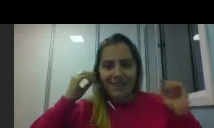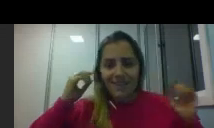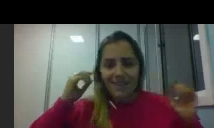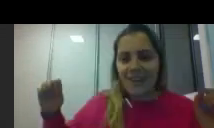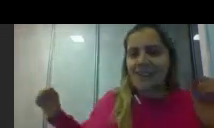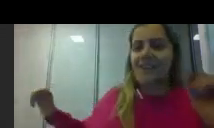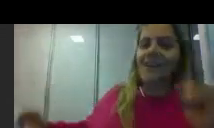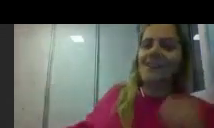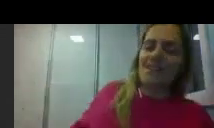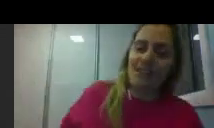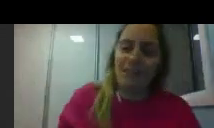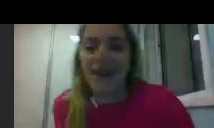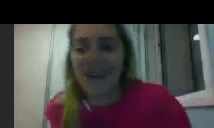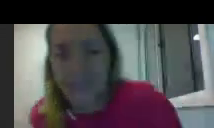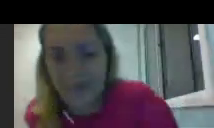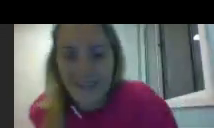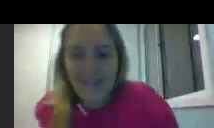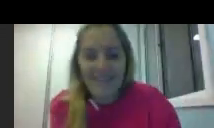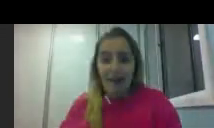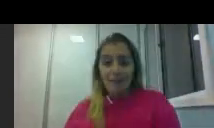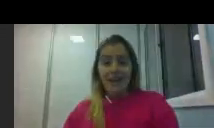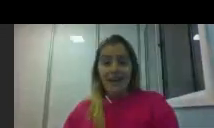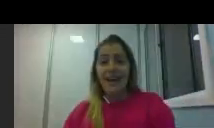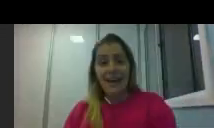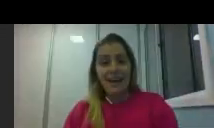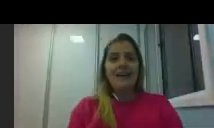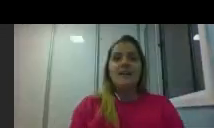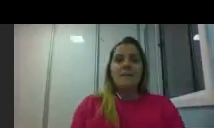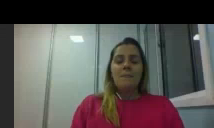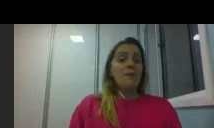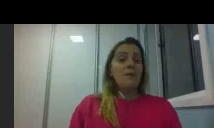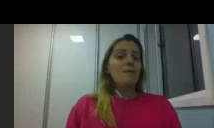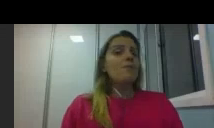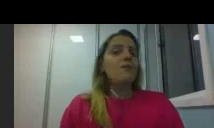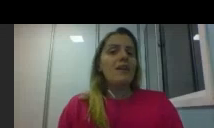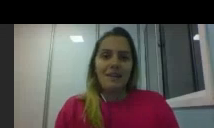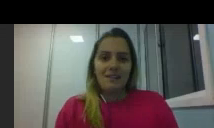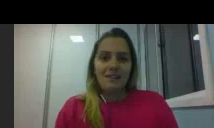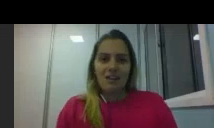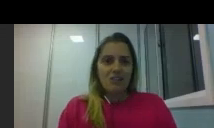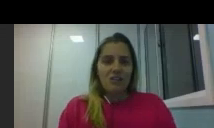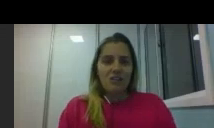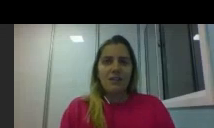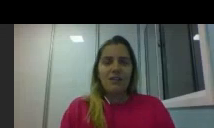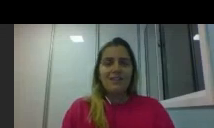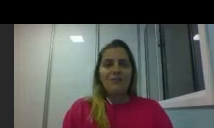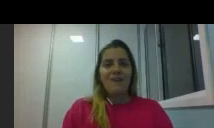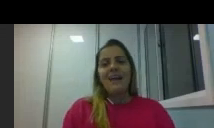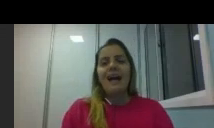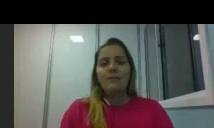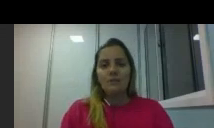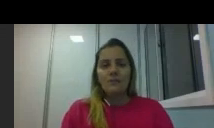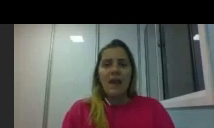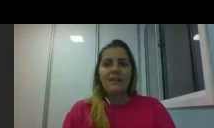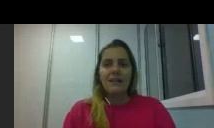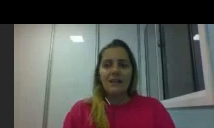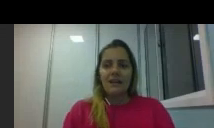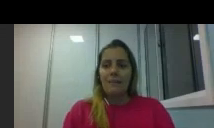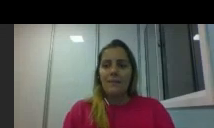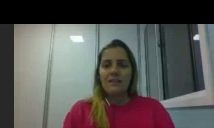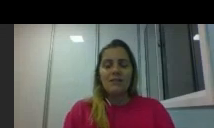nasci assim, eu cresci assim, para sempre assim. Gabriela, não é nem por aí mais a genética. Você não está